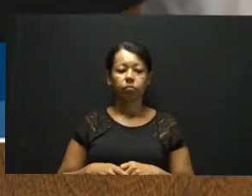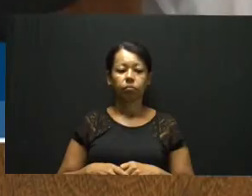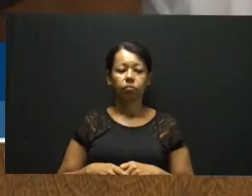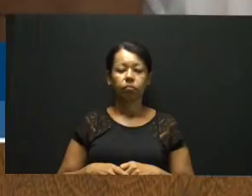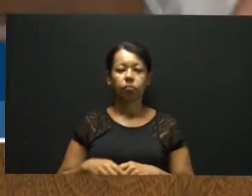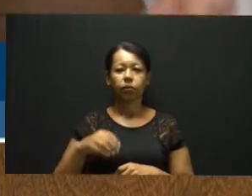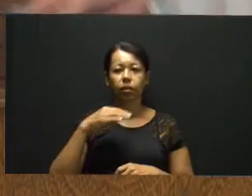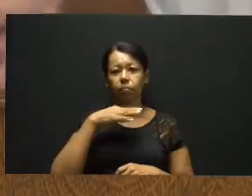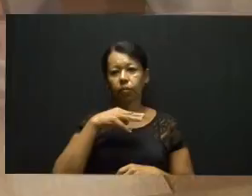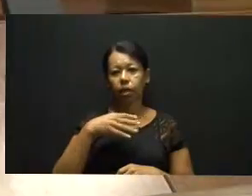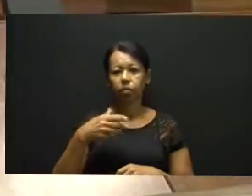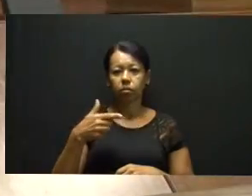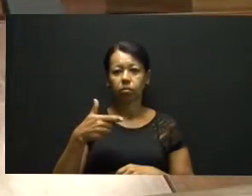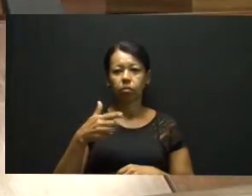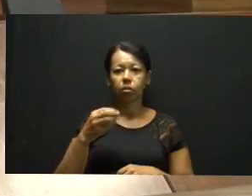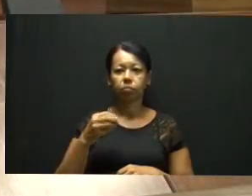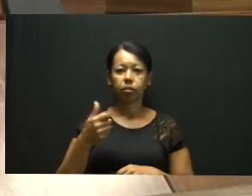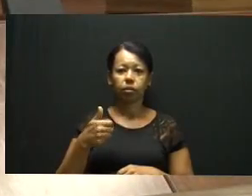de 2017.